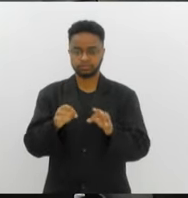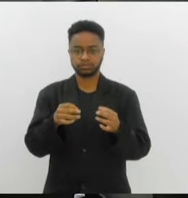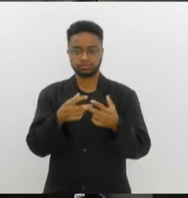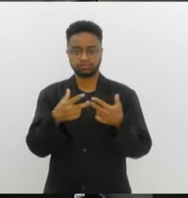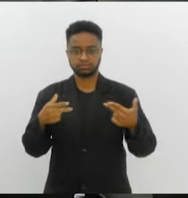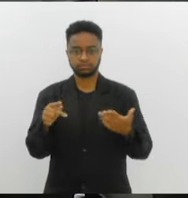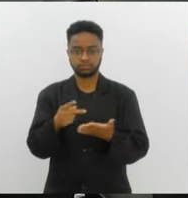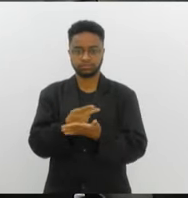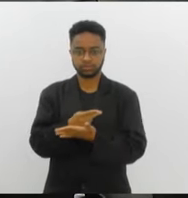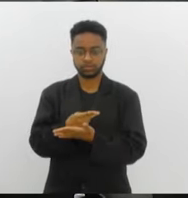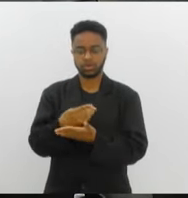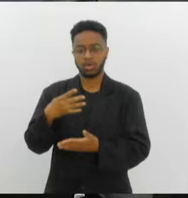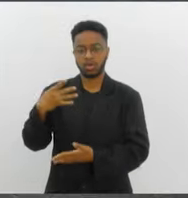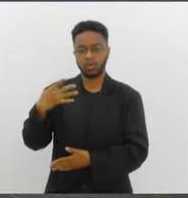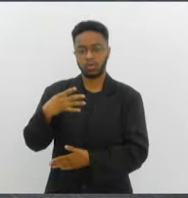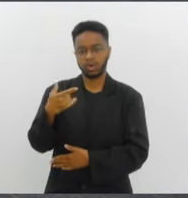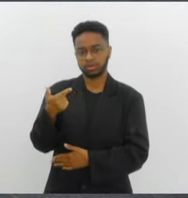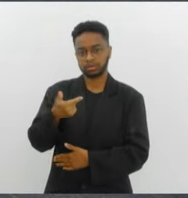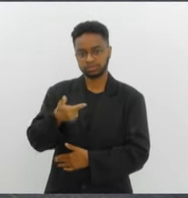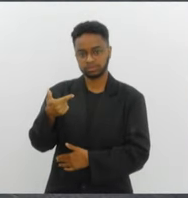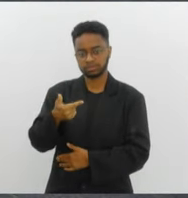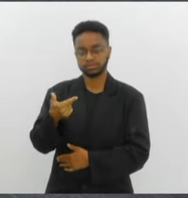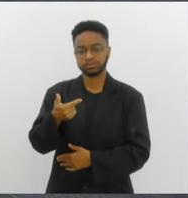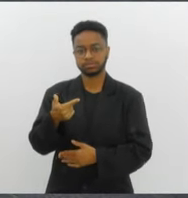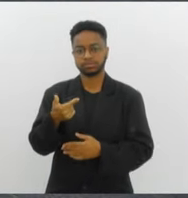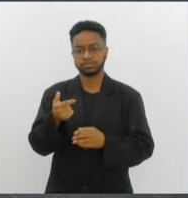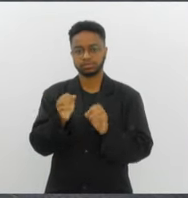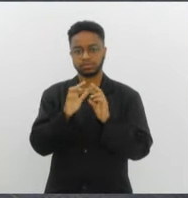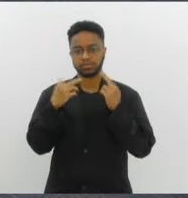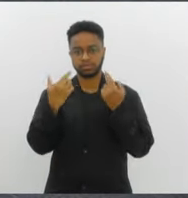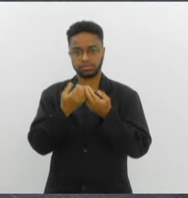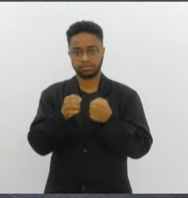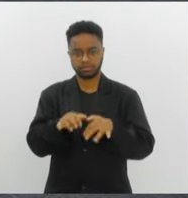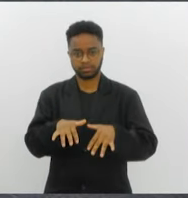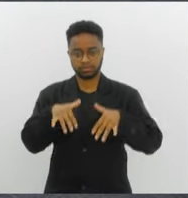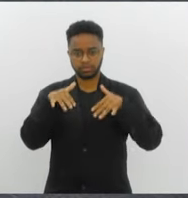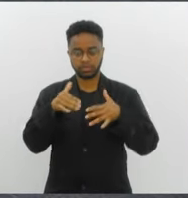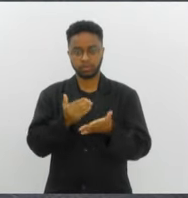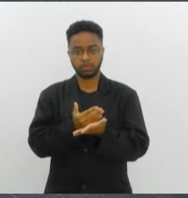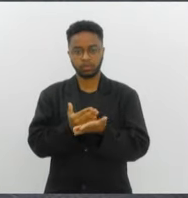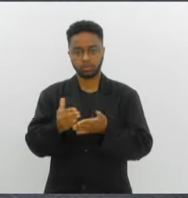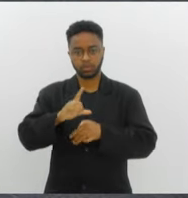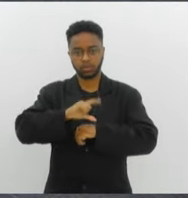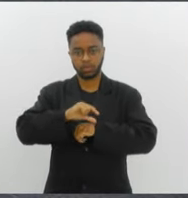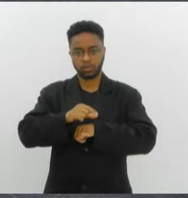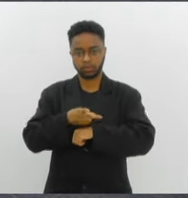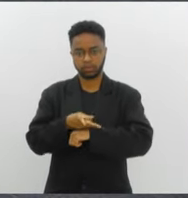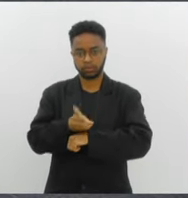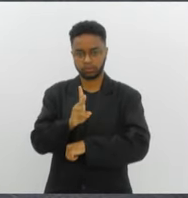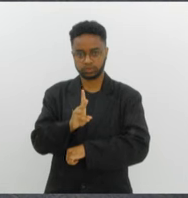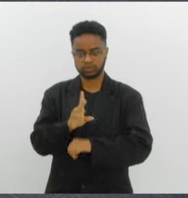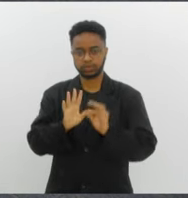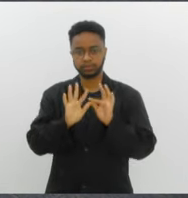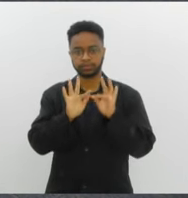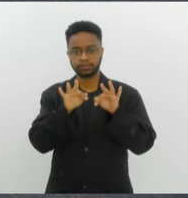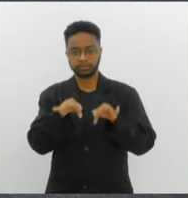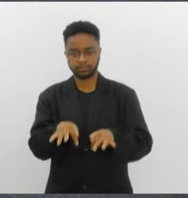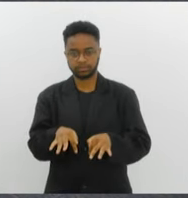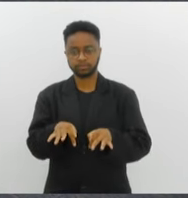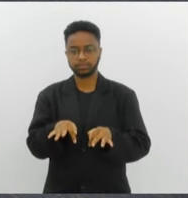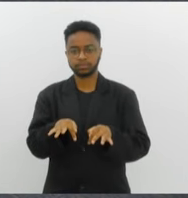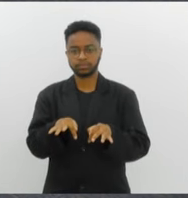ocorrido na 42ª sessão ordinária, que, iniciada às 14 horas, foi